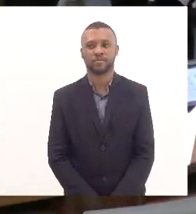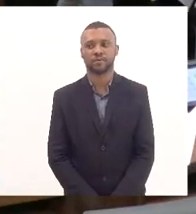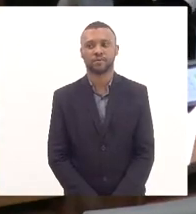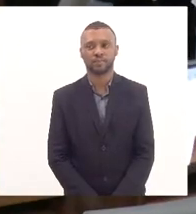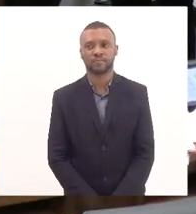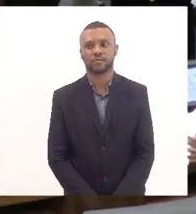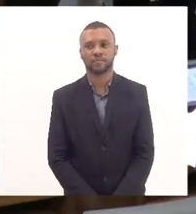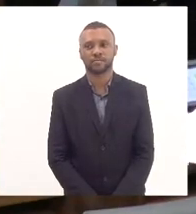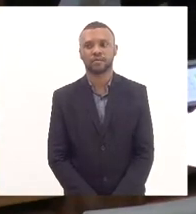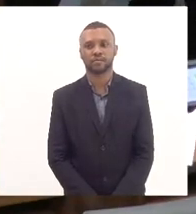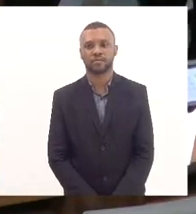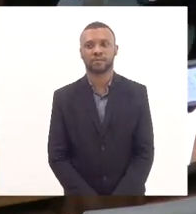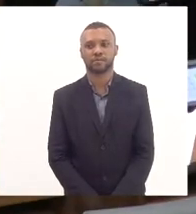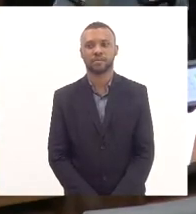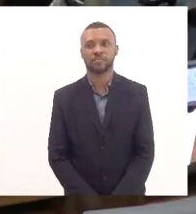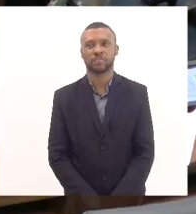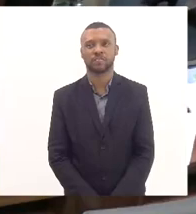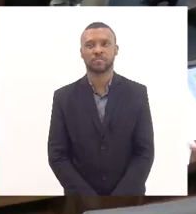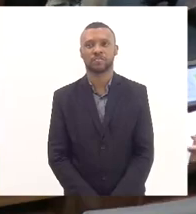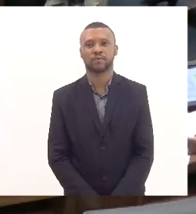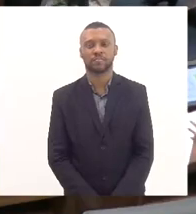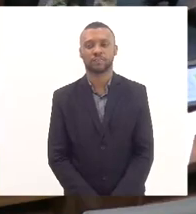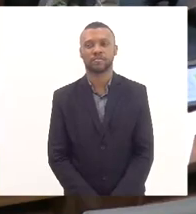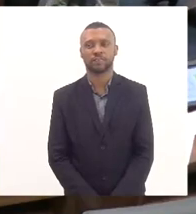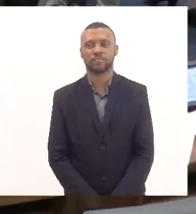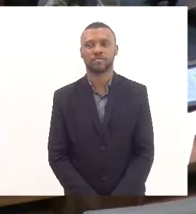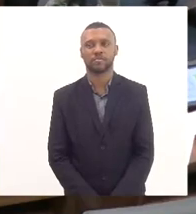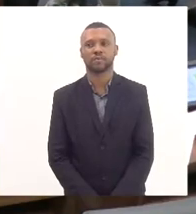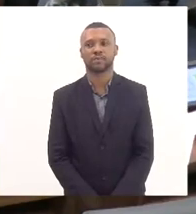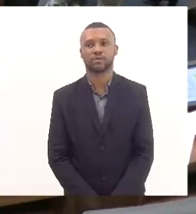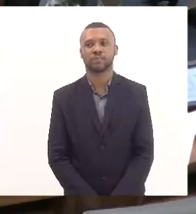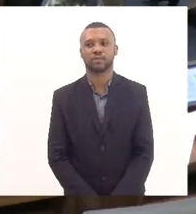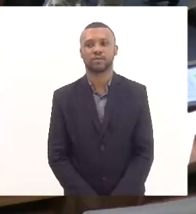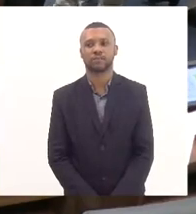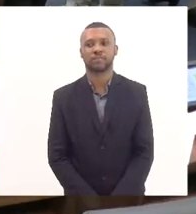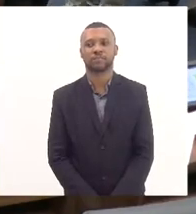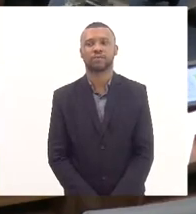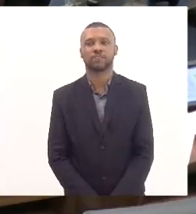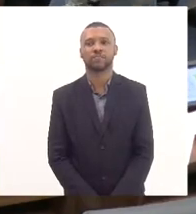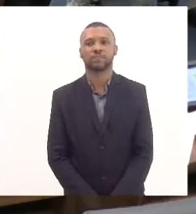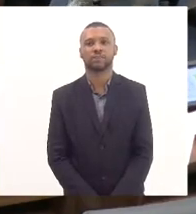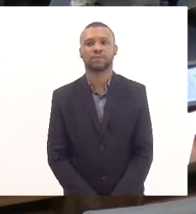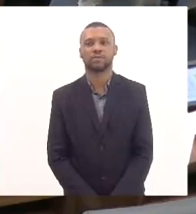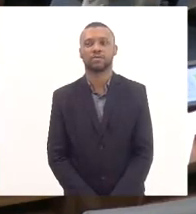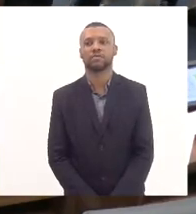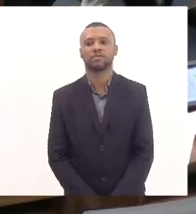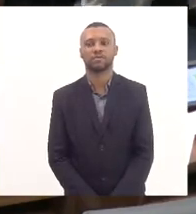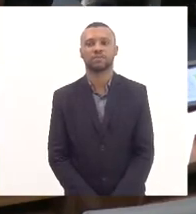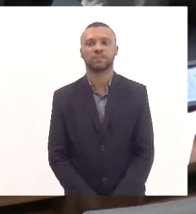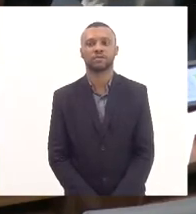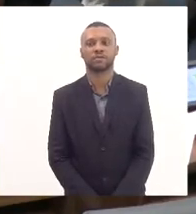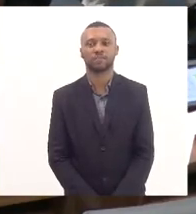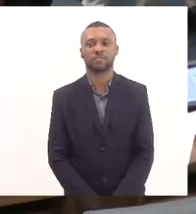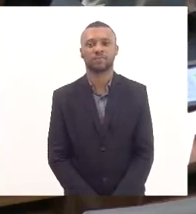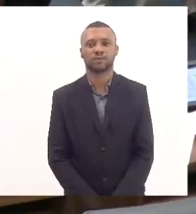E aí E aí E aí